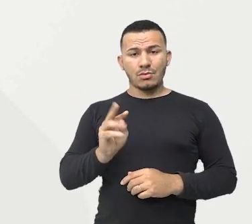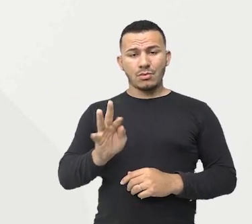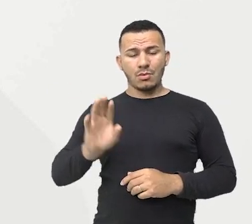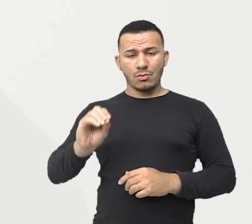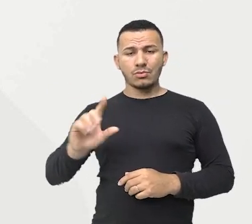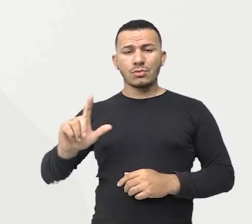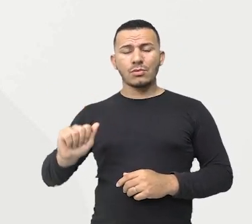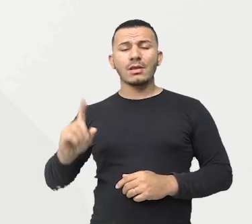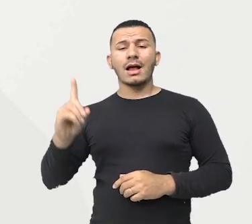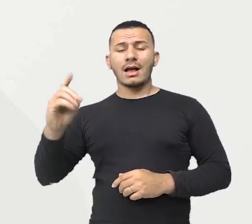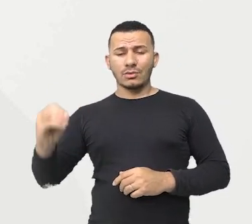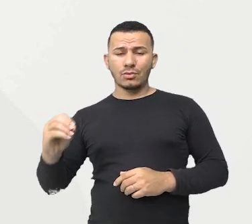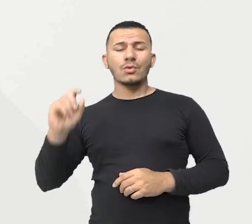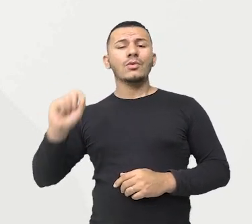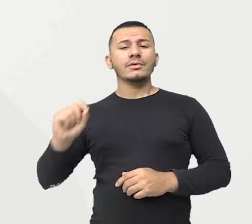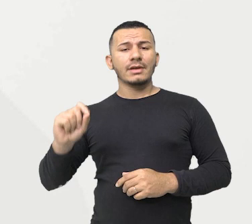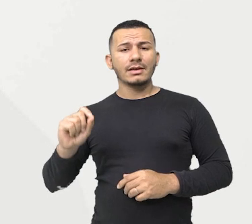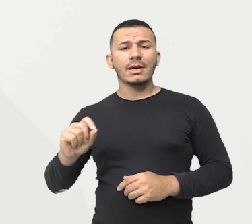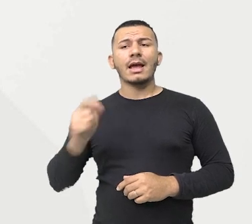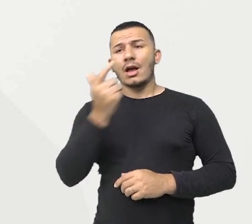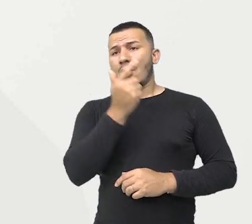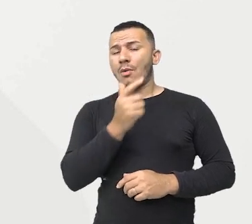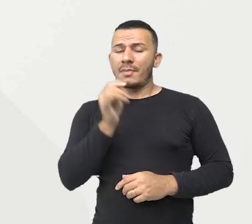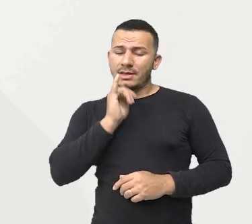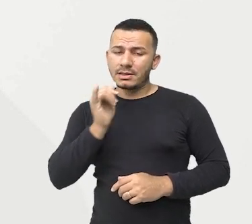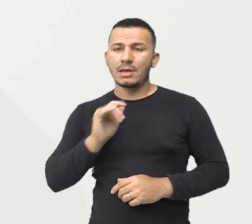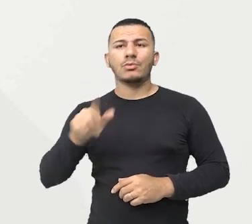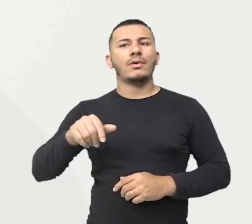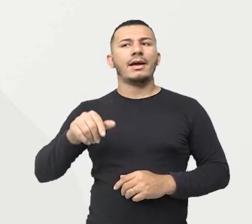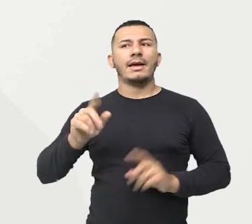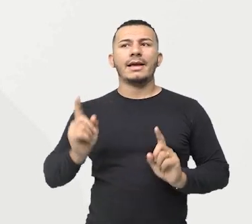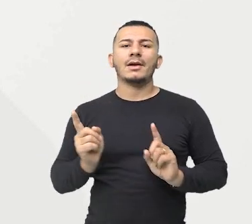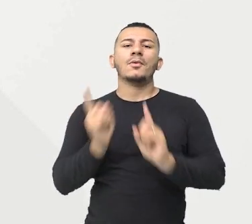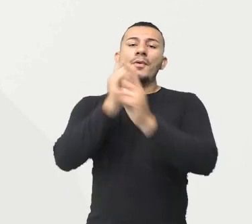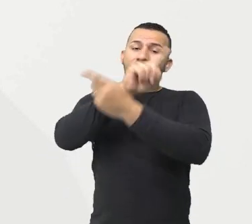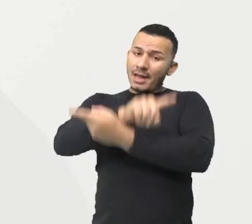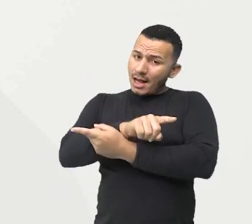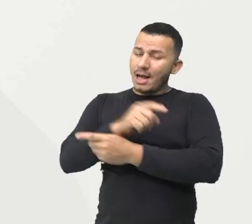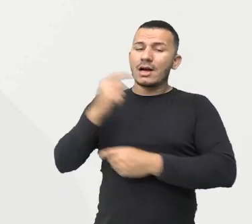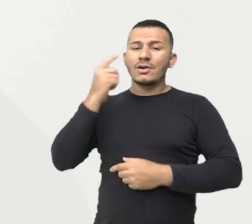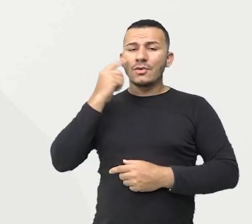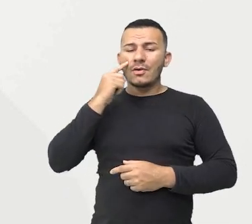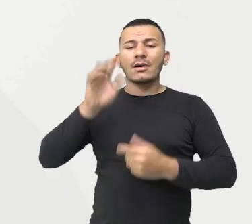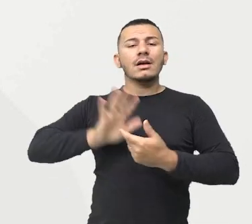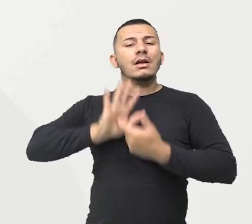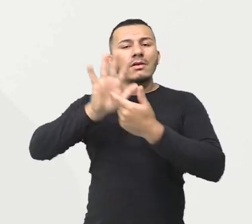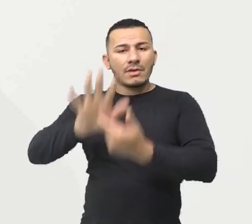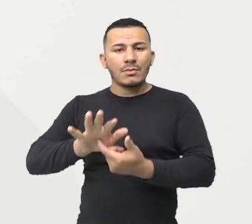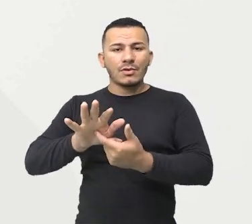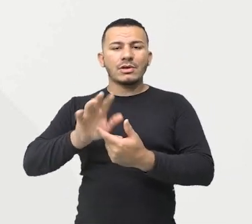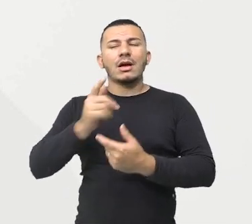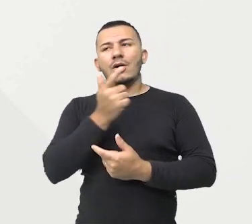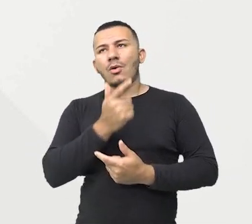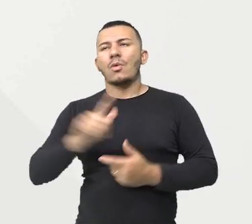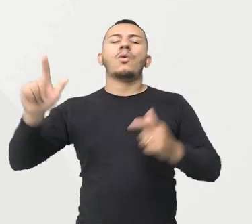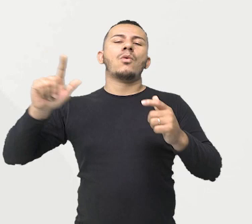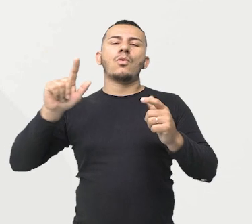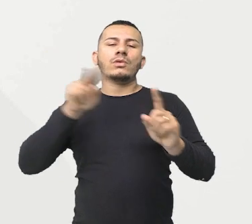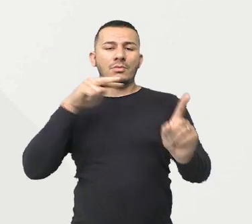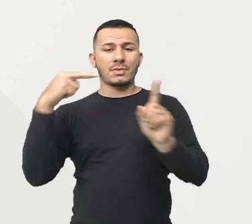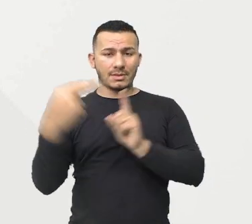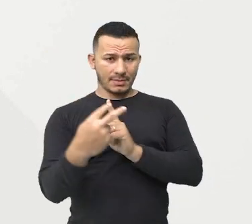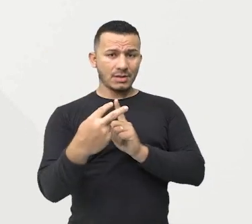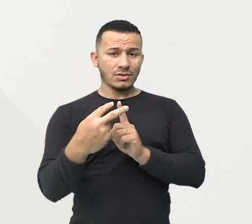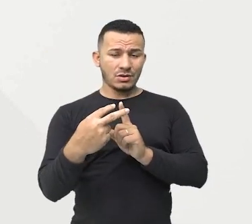conexão que pode estabelecer para nós um contraste, justamente uma outra visão sobre o mesmo